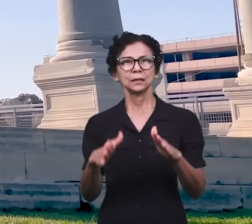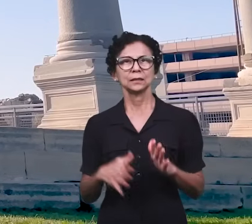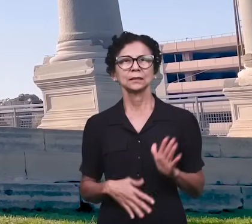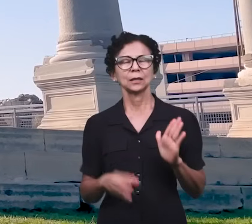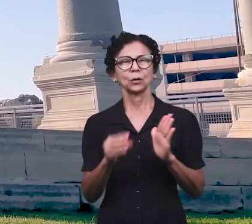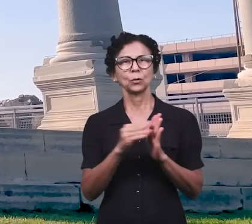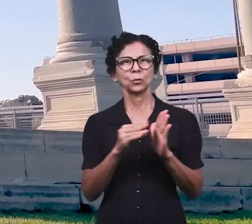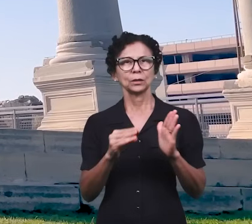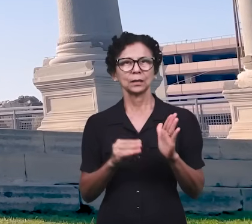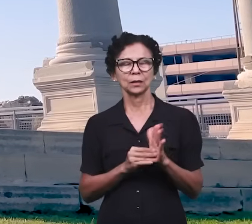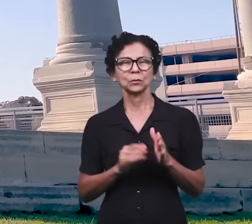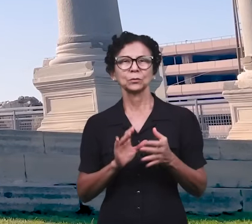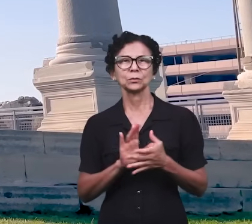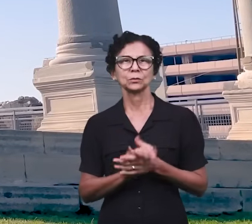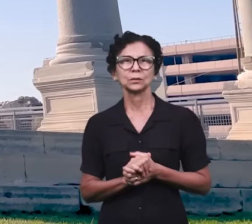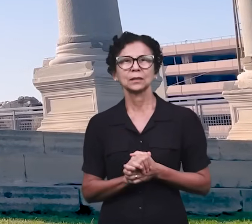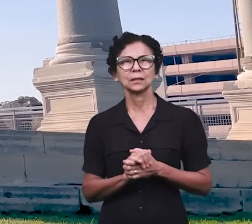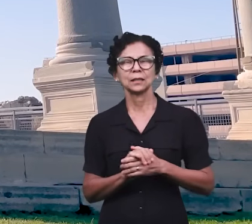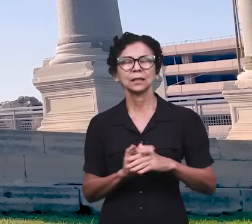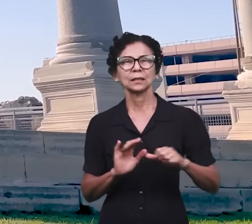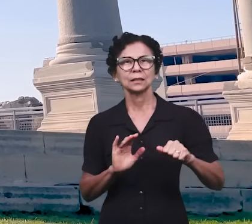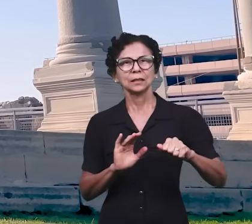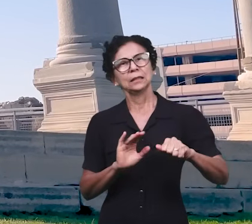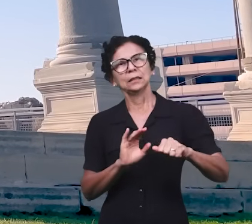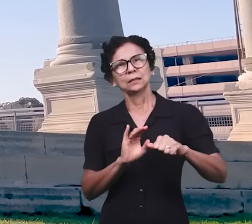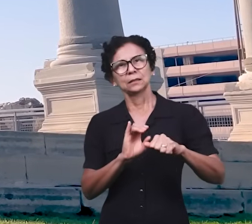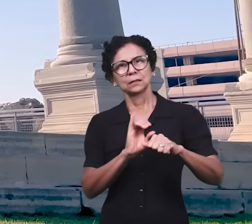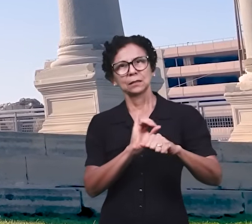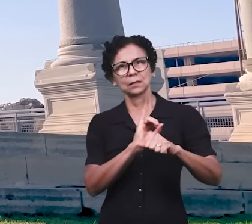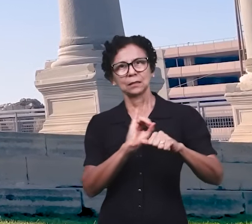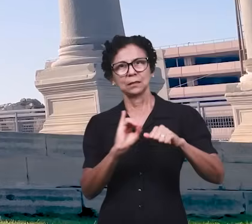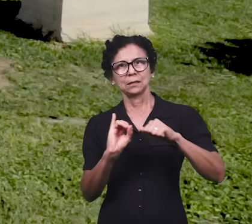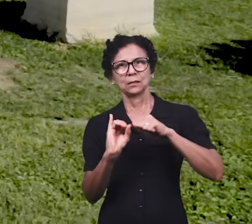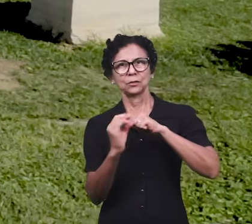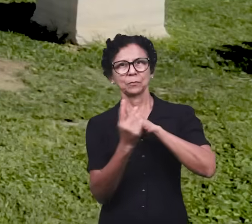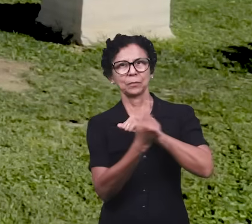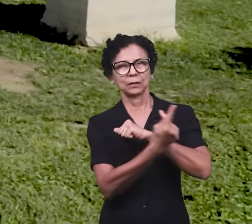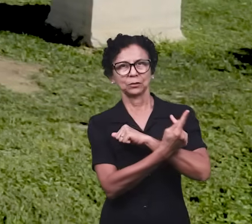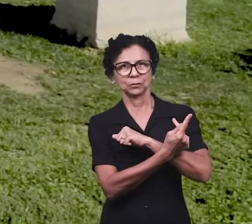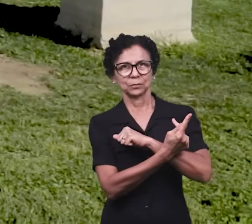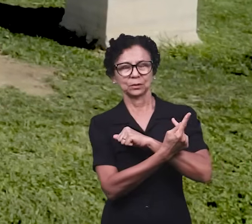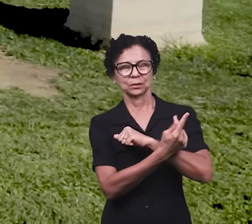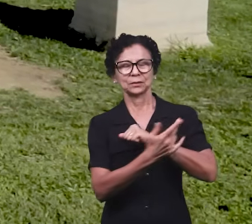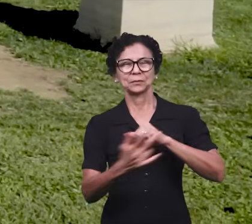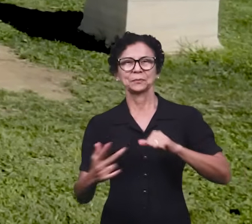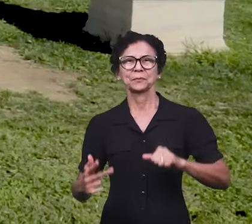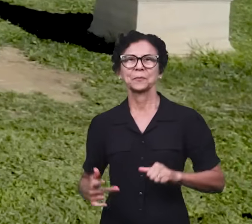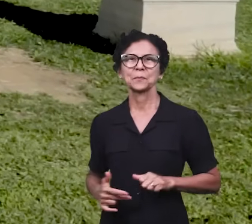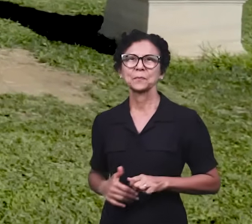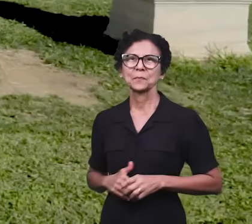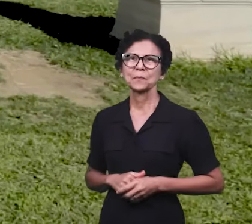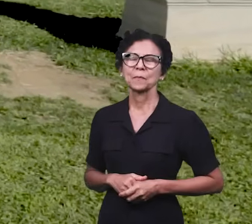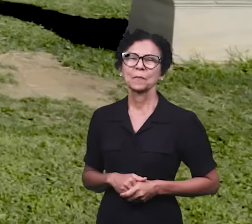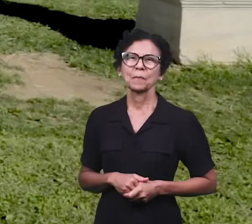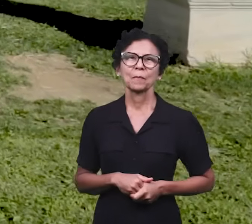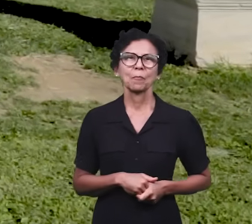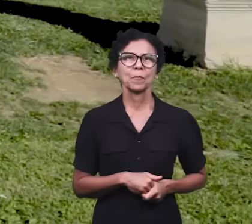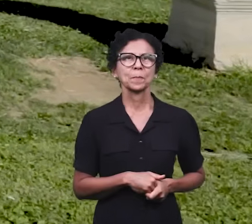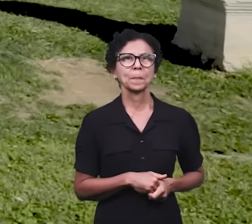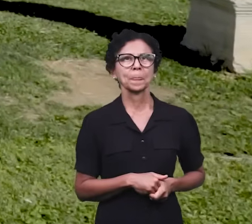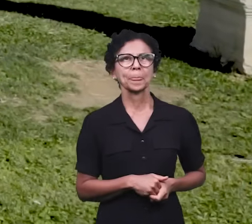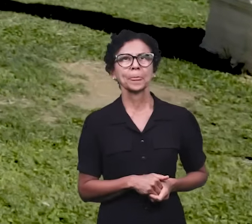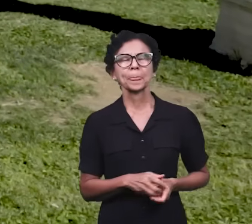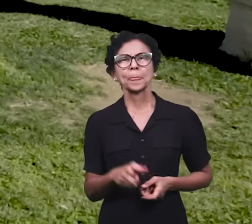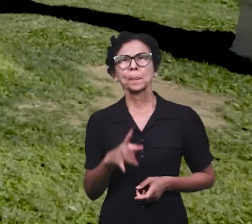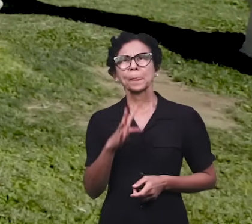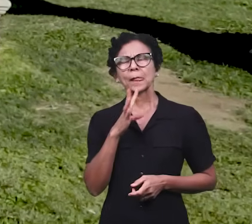O Plano Profético da Igreja nas 7 Cartas do Apocalipse. Nestas ruínas, aqui em Esmirna, será